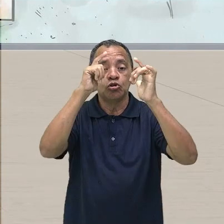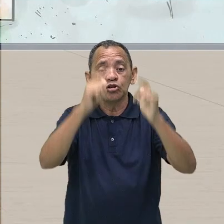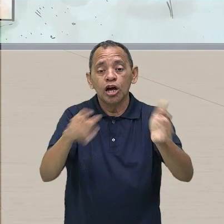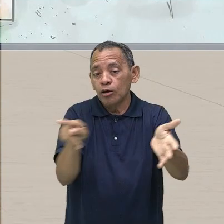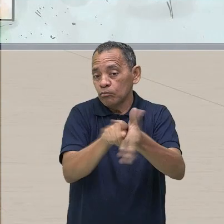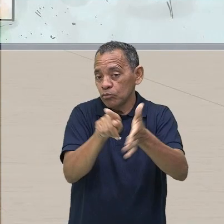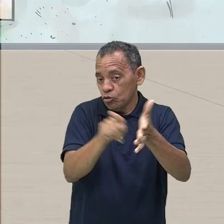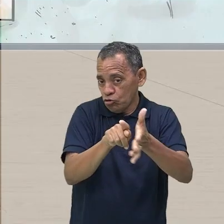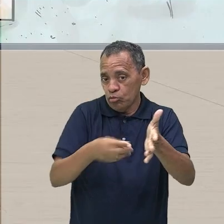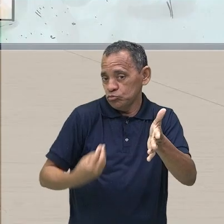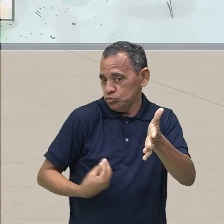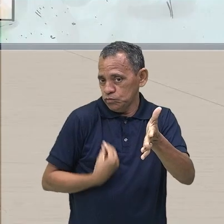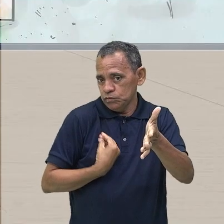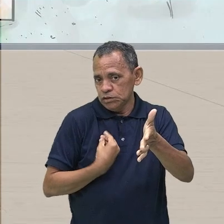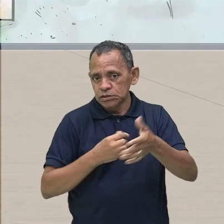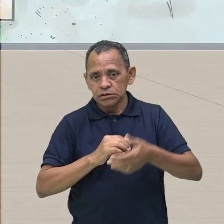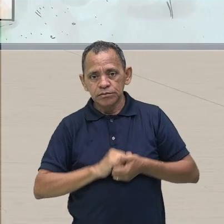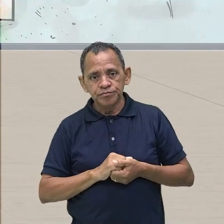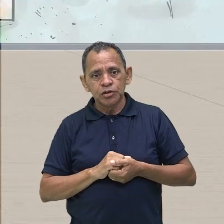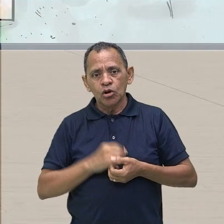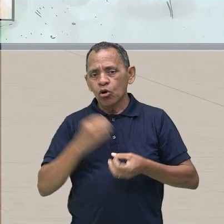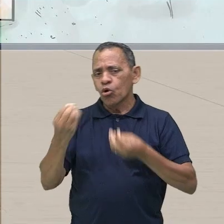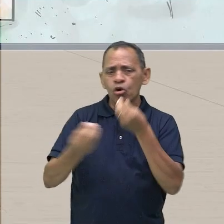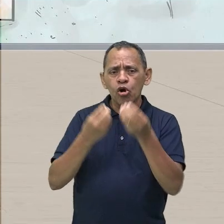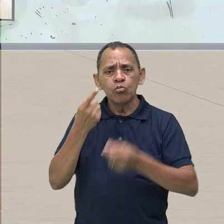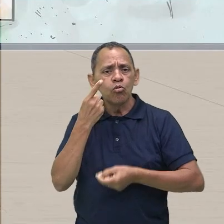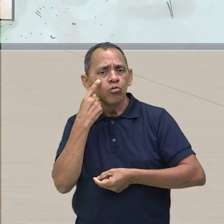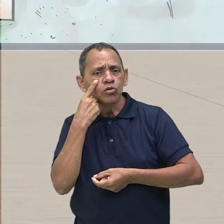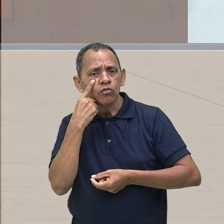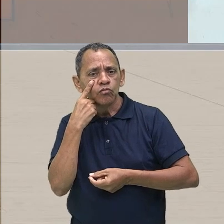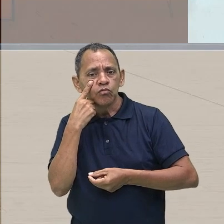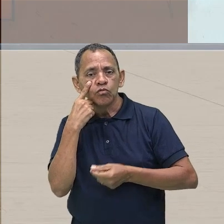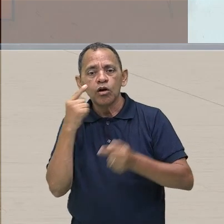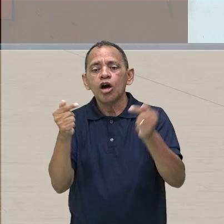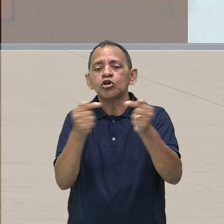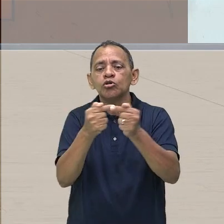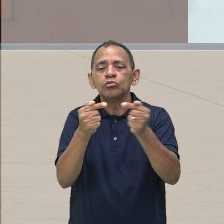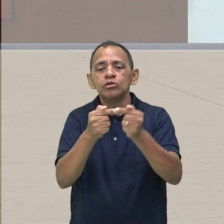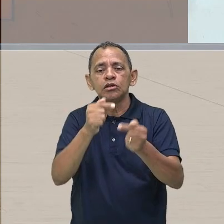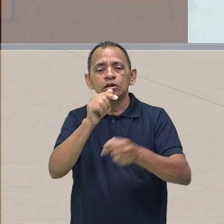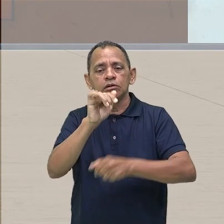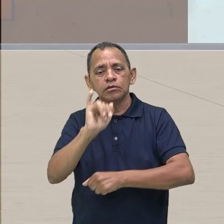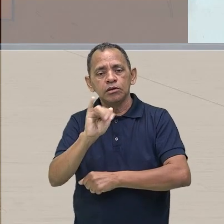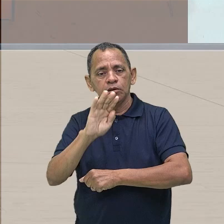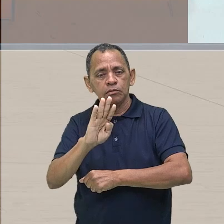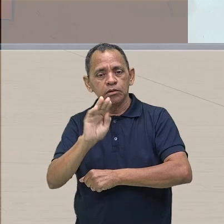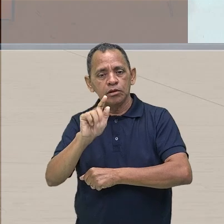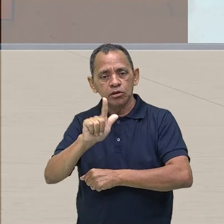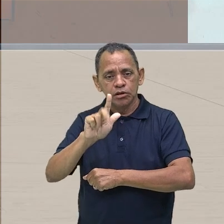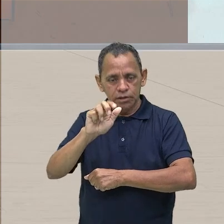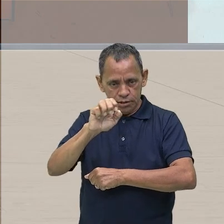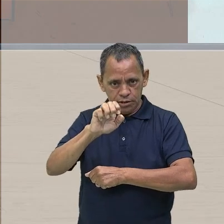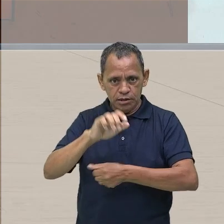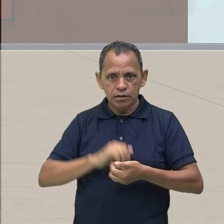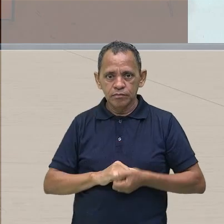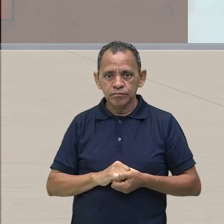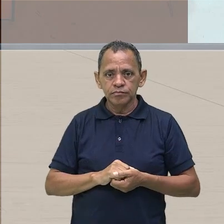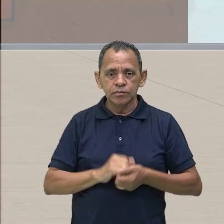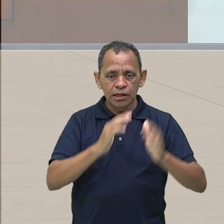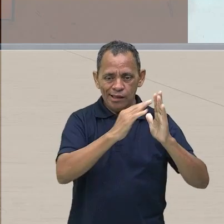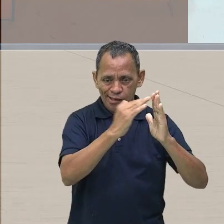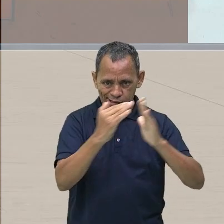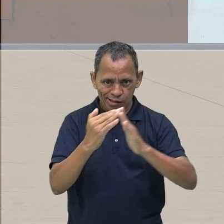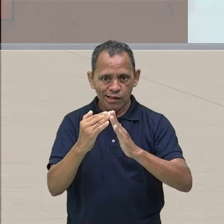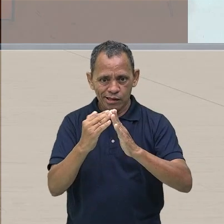E esse lugar de vivência, como é que a gente vai observar aí de acordo com o IBGE? Olha só, a vila, gente, é uma